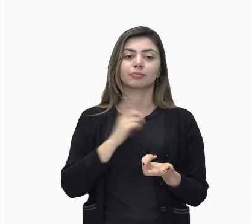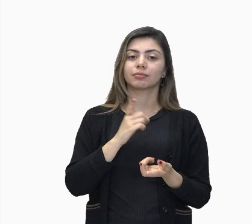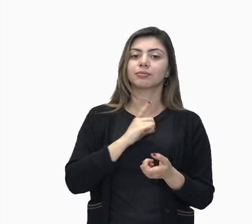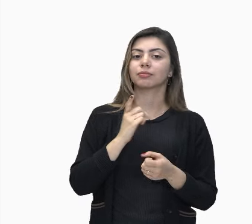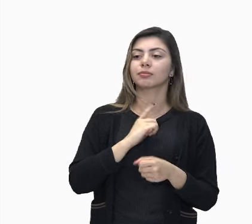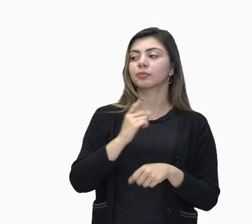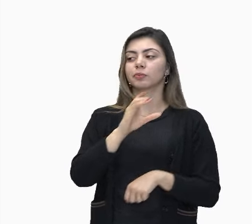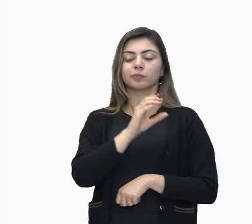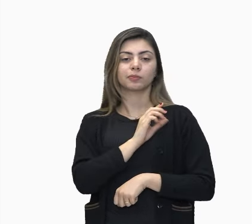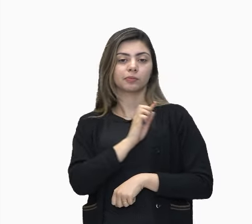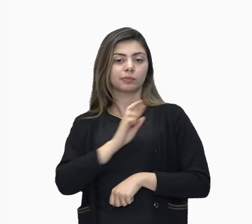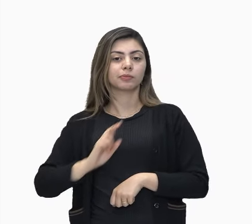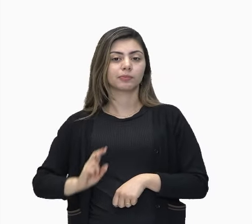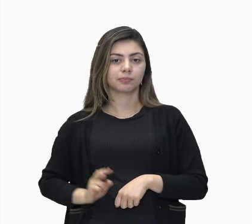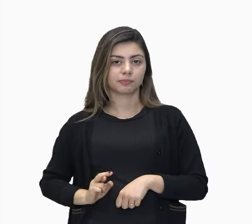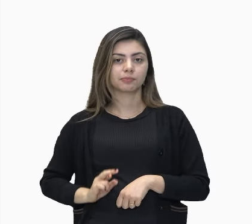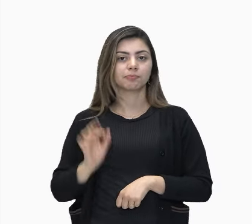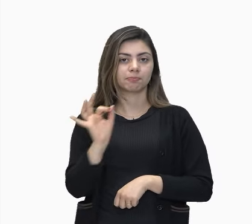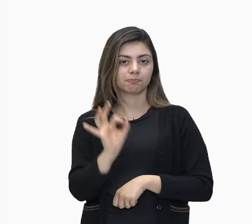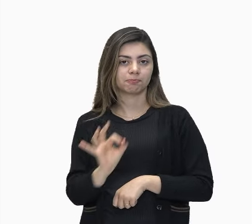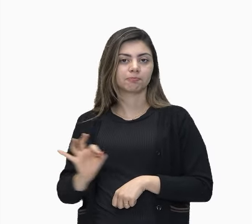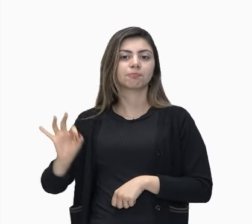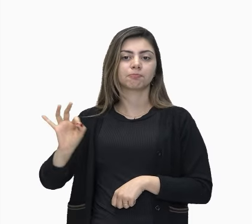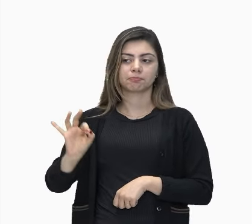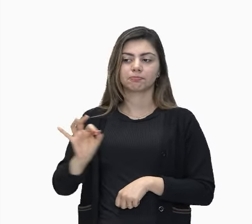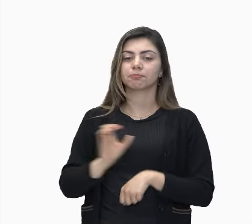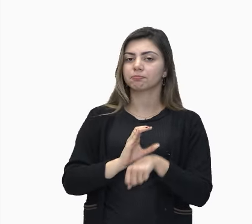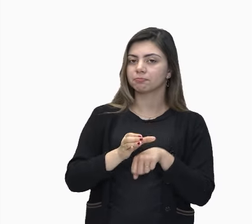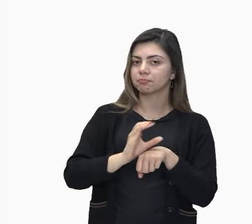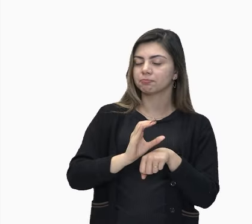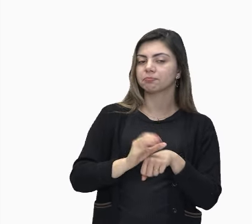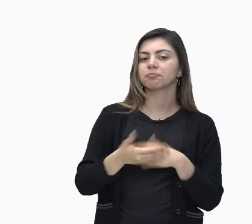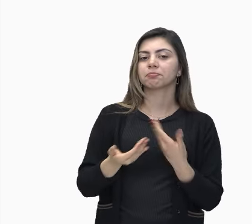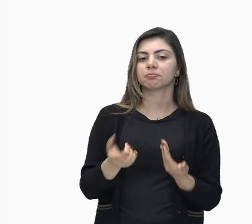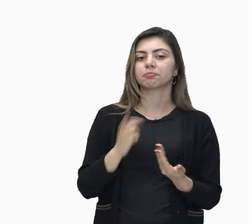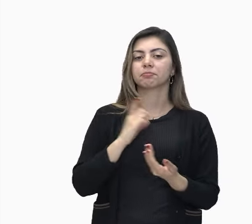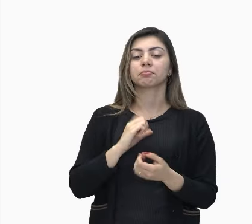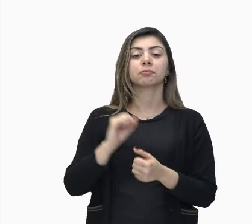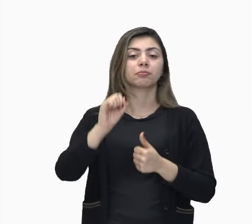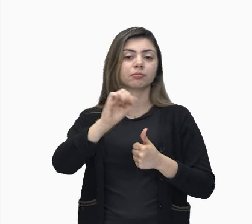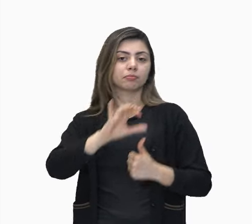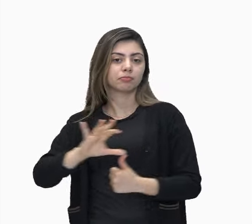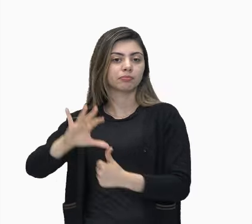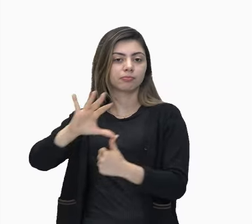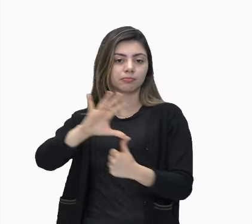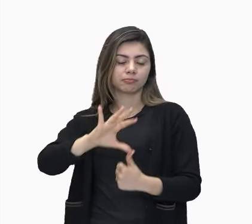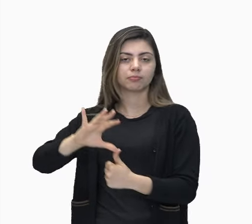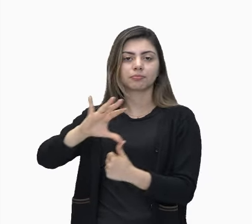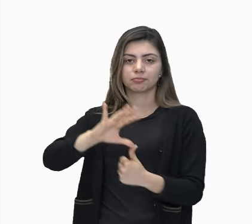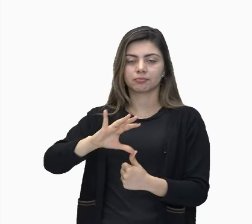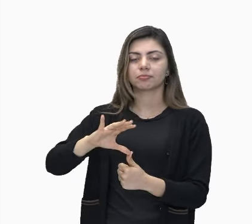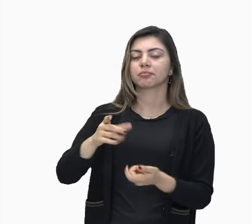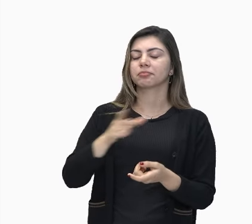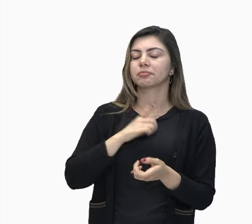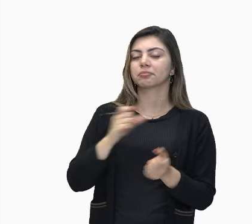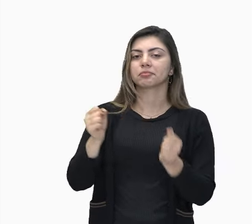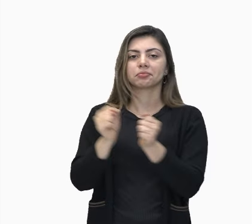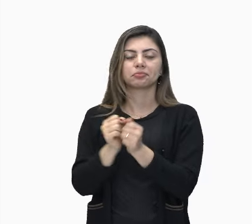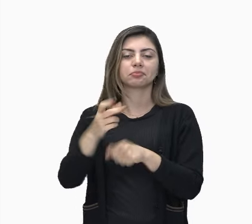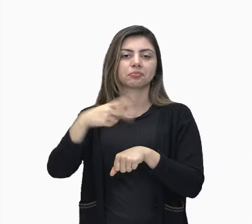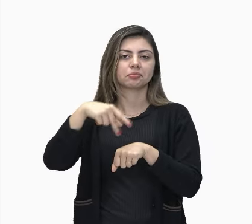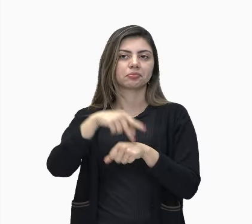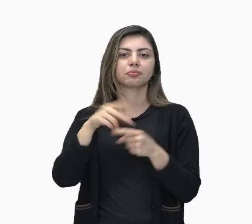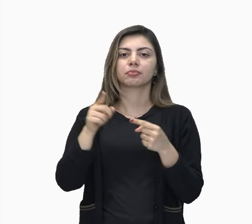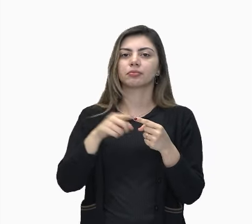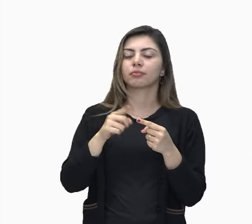constitucional federal e vai estar localizado aí tanto na parte da América do Norte, né, junto com os Estados Unidos e